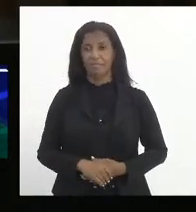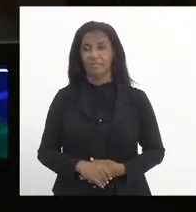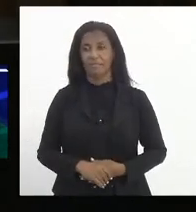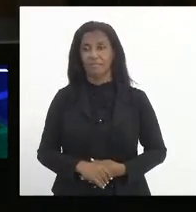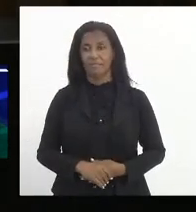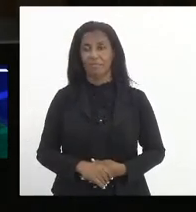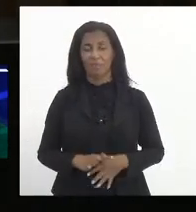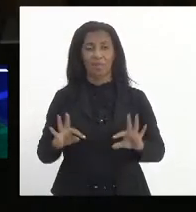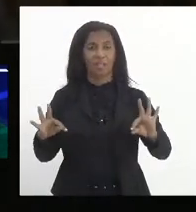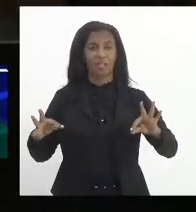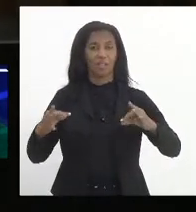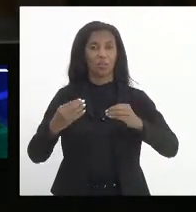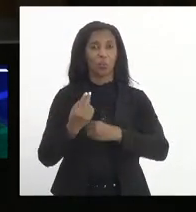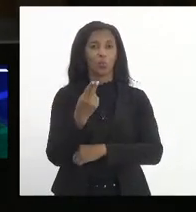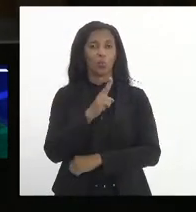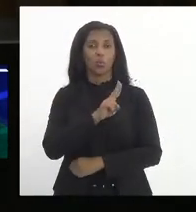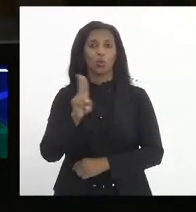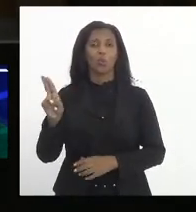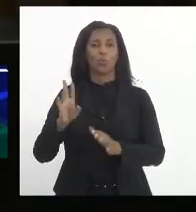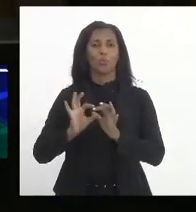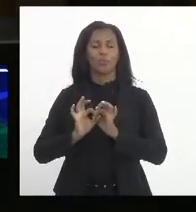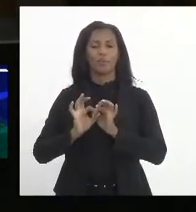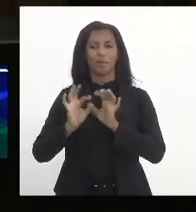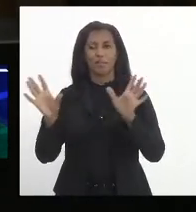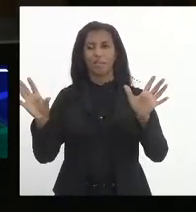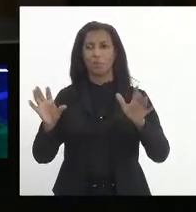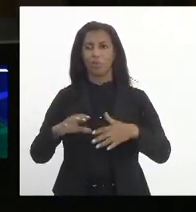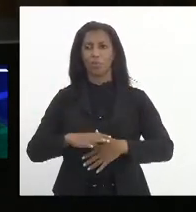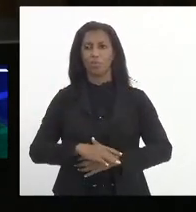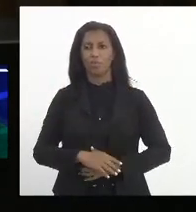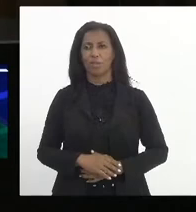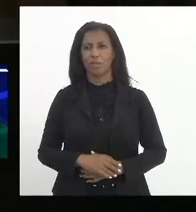e é tudo em nome da nossa liberdade